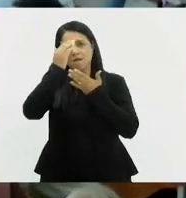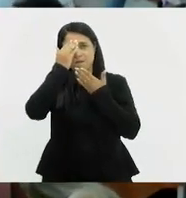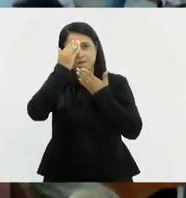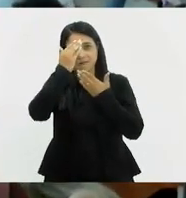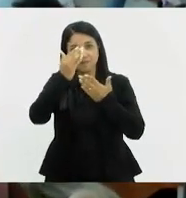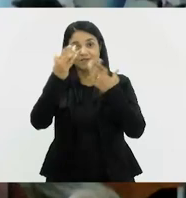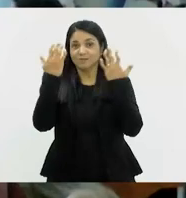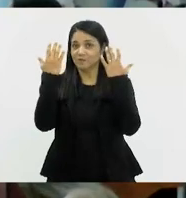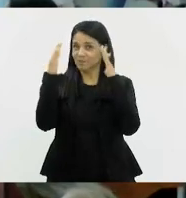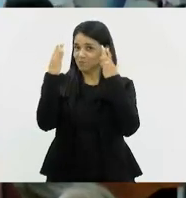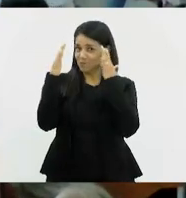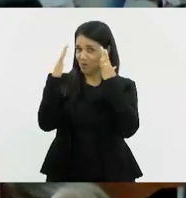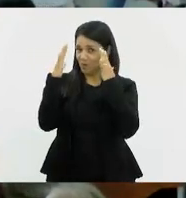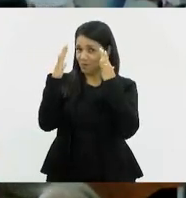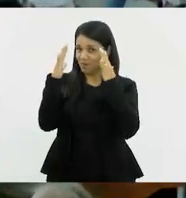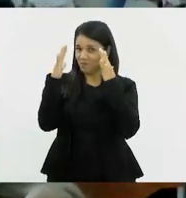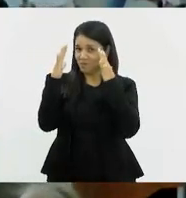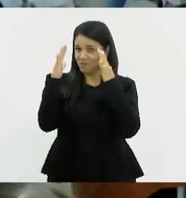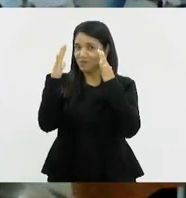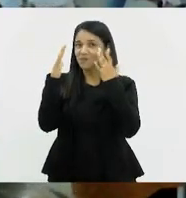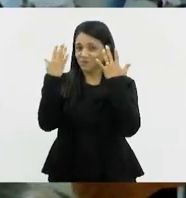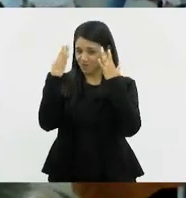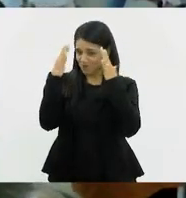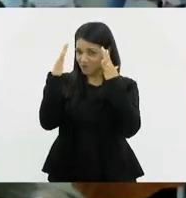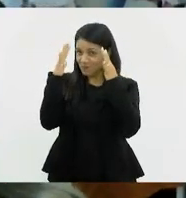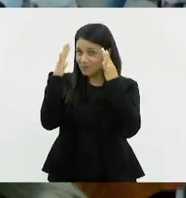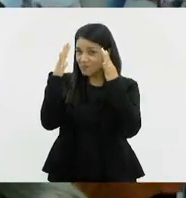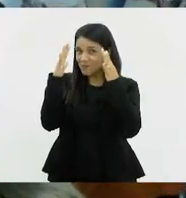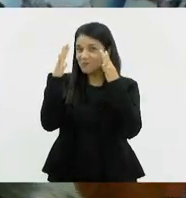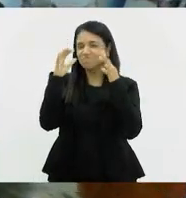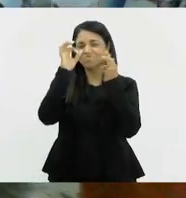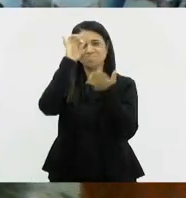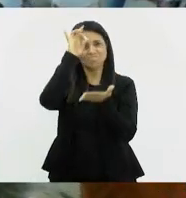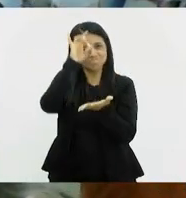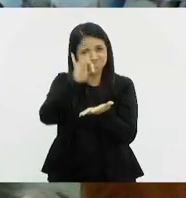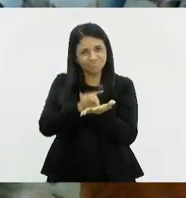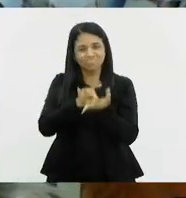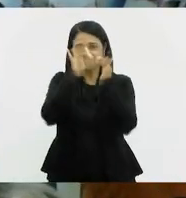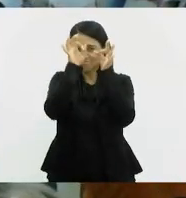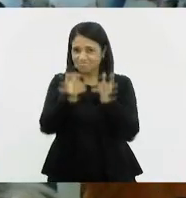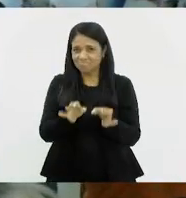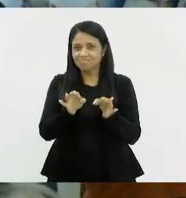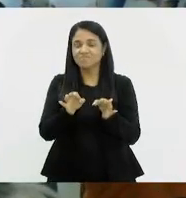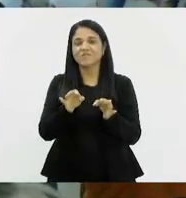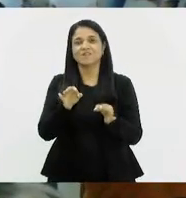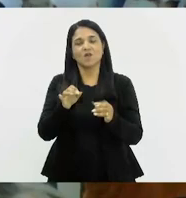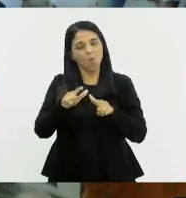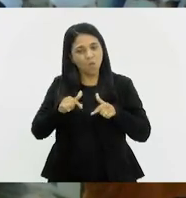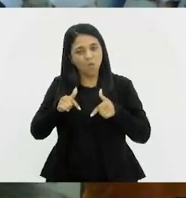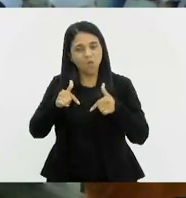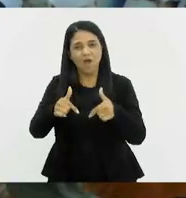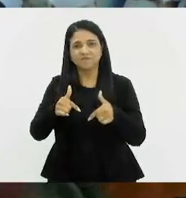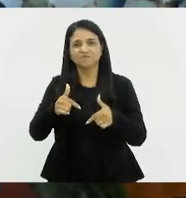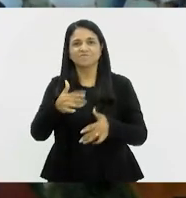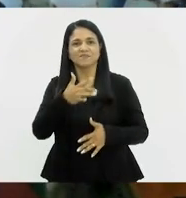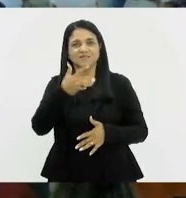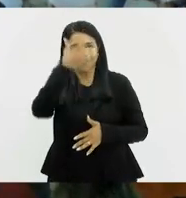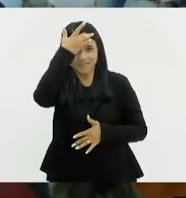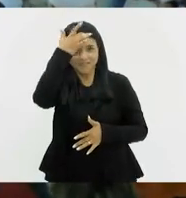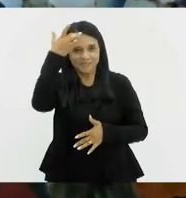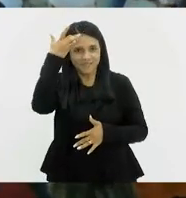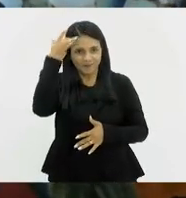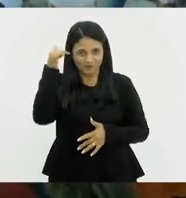palmas, que, com certeza, já é um ato para a saúde mental das pessoas, baterem palmas